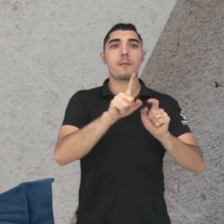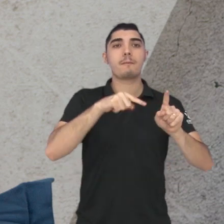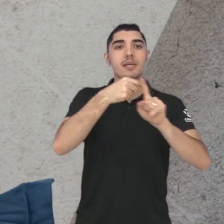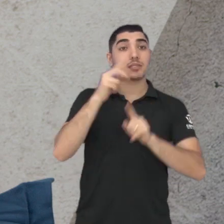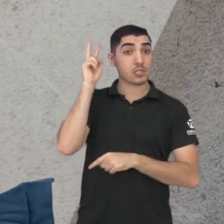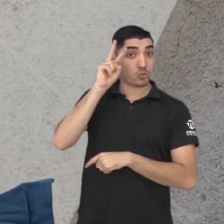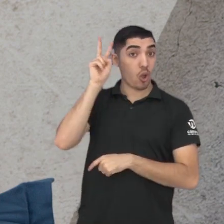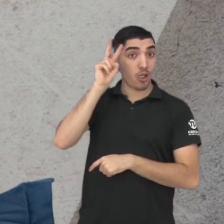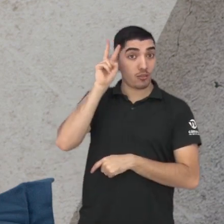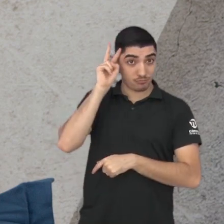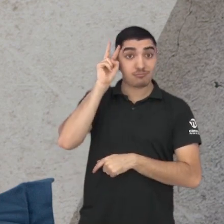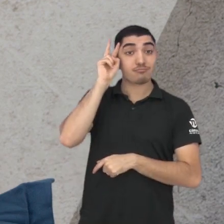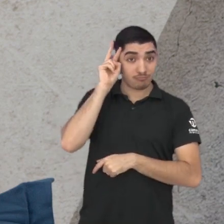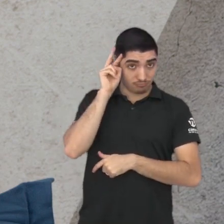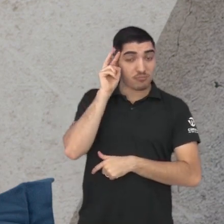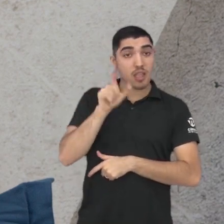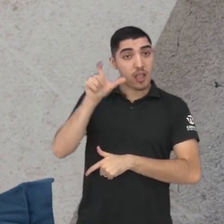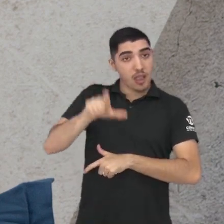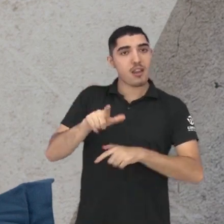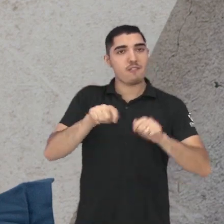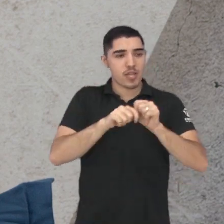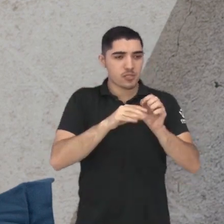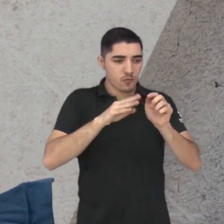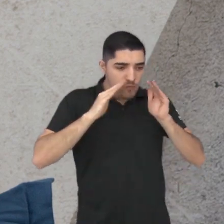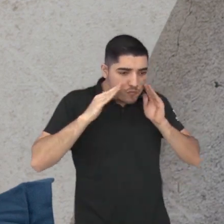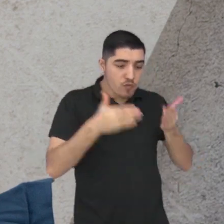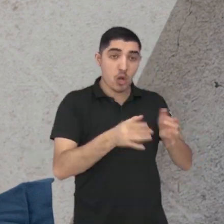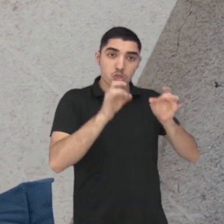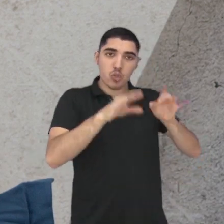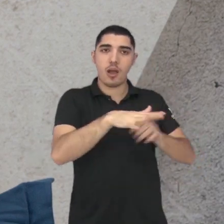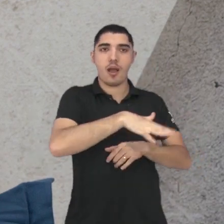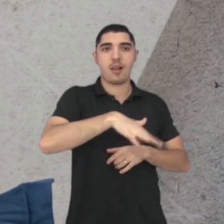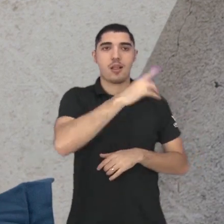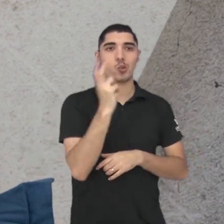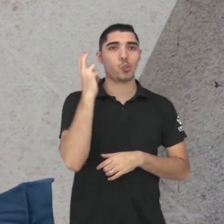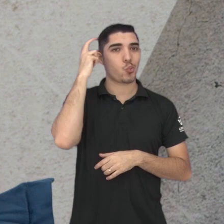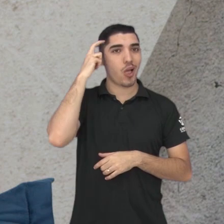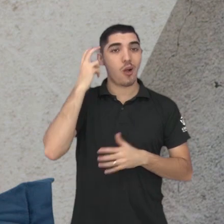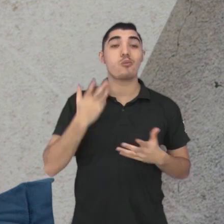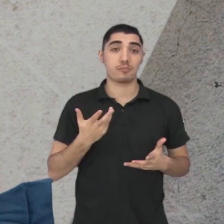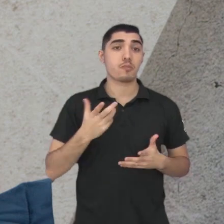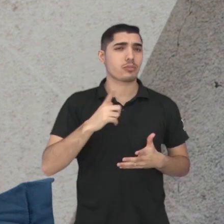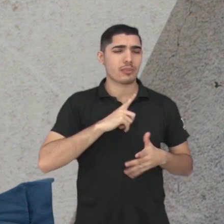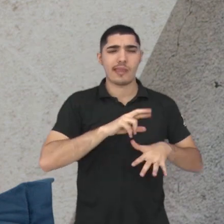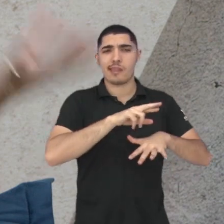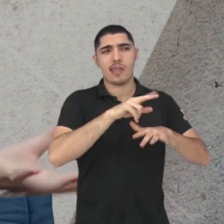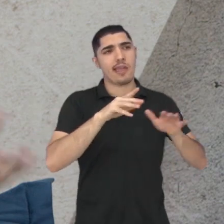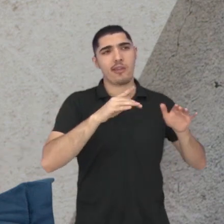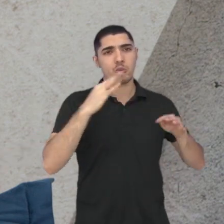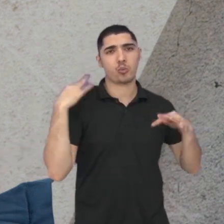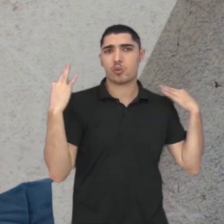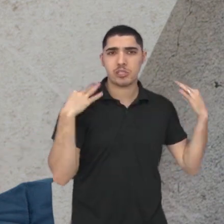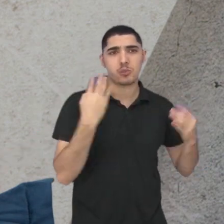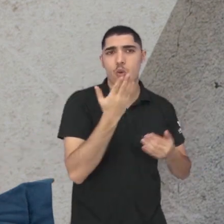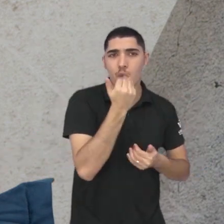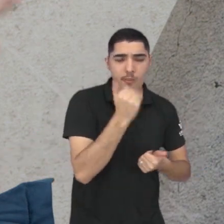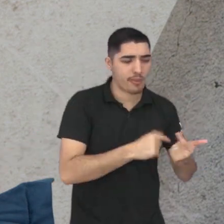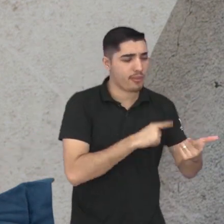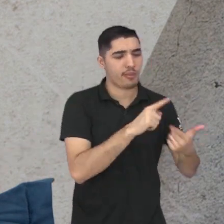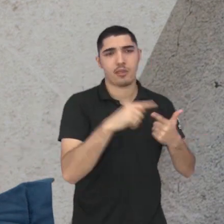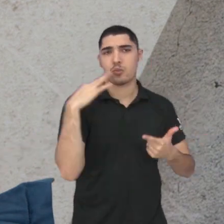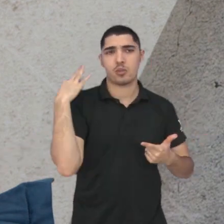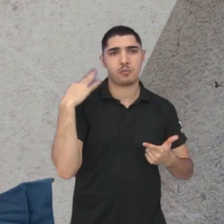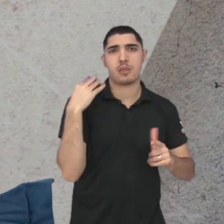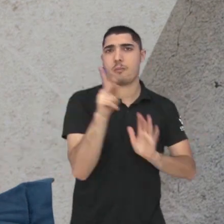de história, por exemplo, e se especializaram nessa parte cultural, por exemplo. Então, a gente tem gastronômico, a gente tem